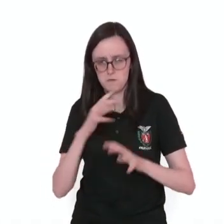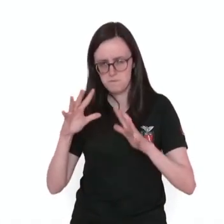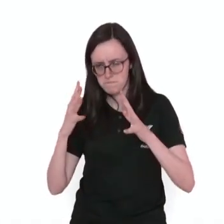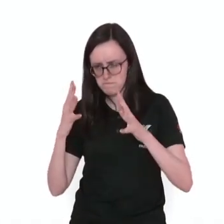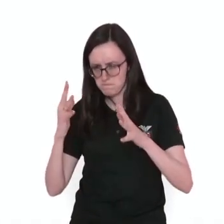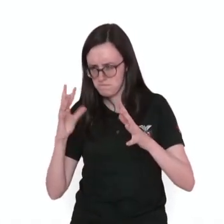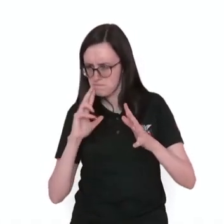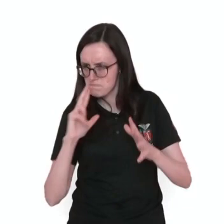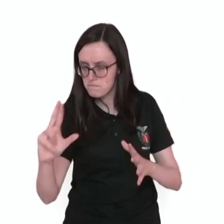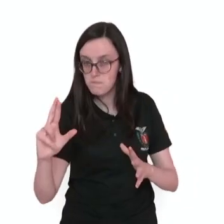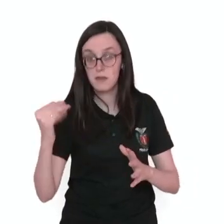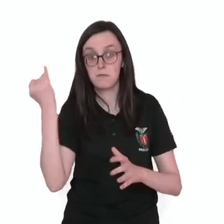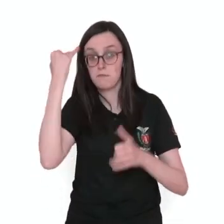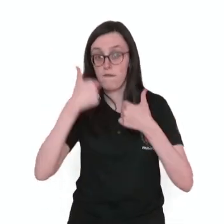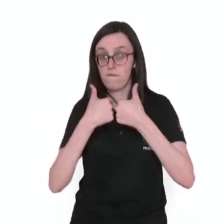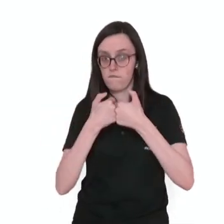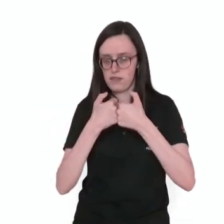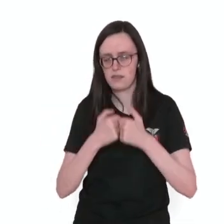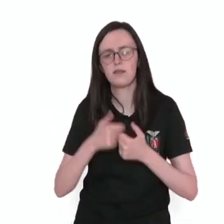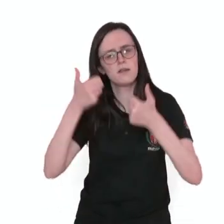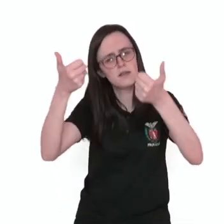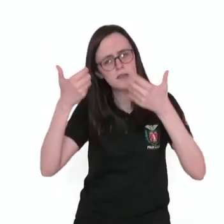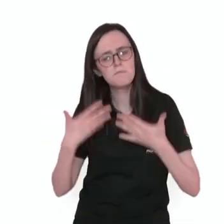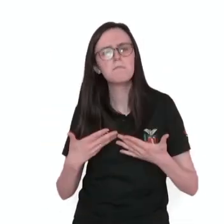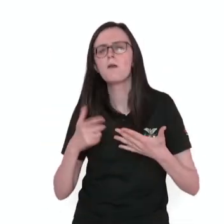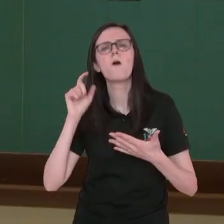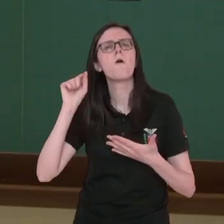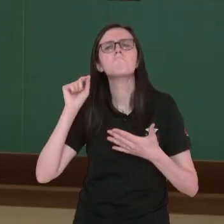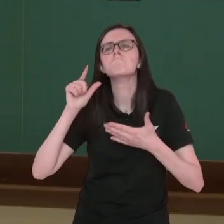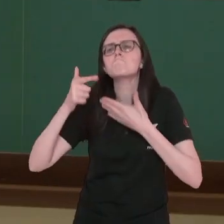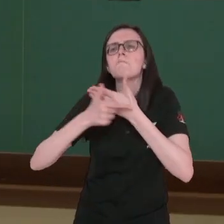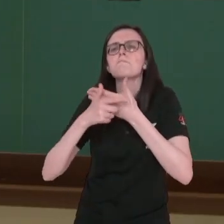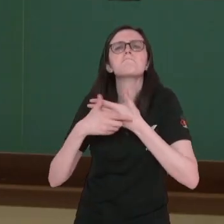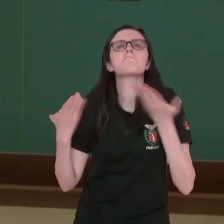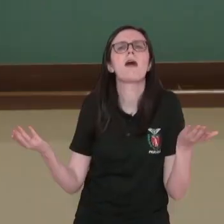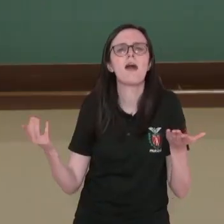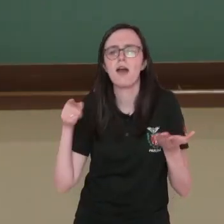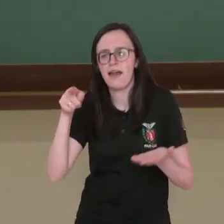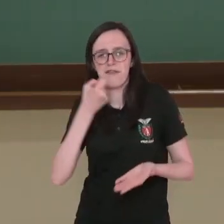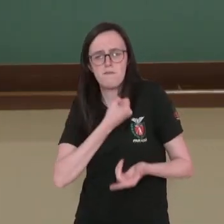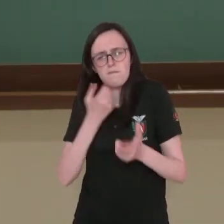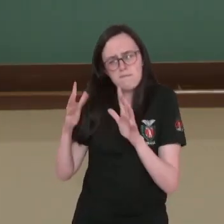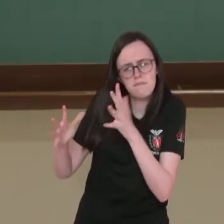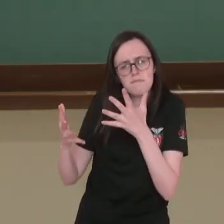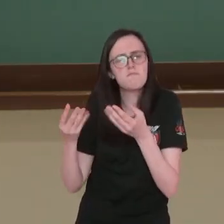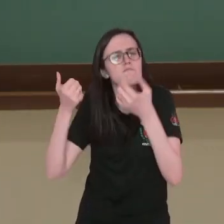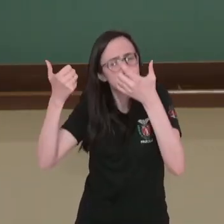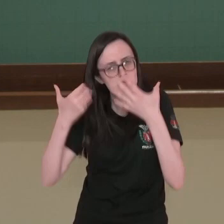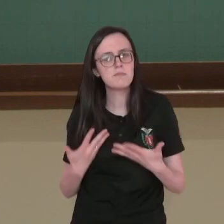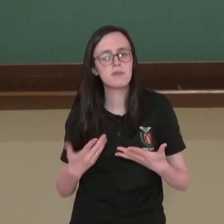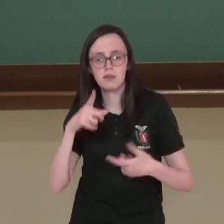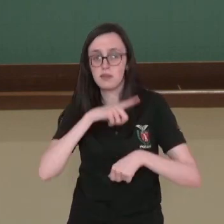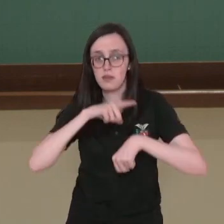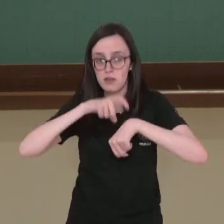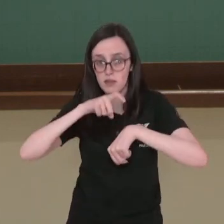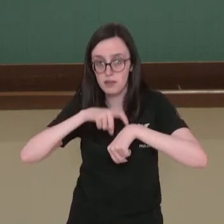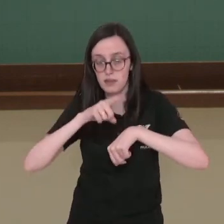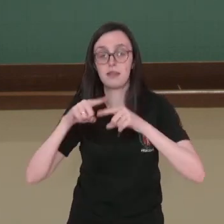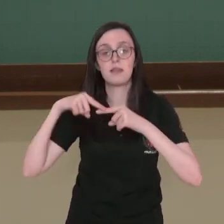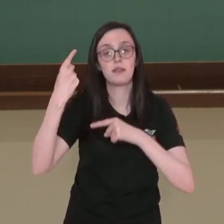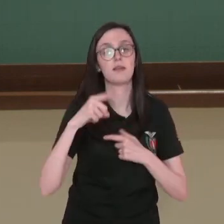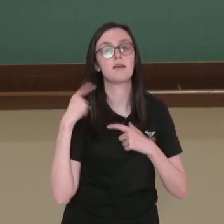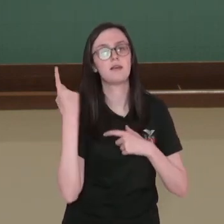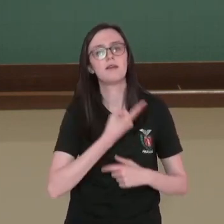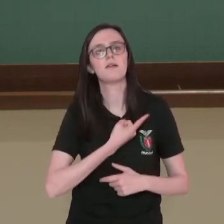estudo da física. Em algumas linhas, descreva a função da ordem de grandeza. Querido estudante, você terá um tempo e na sequência